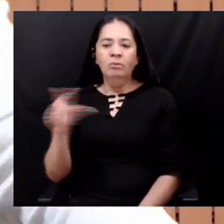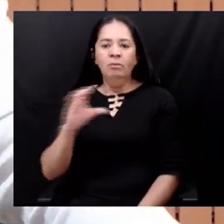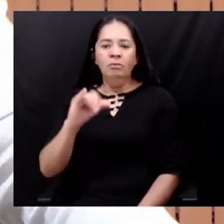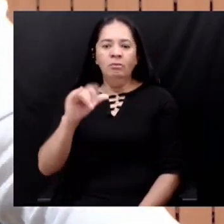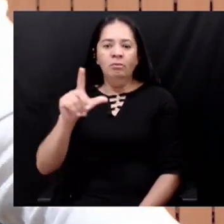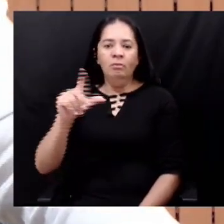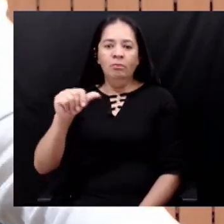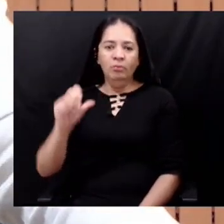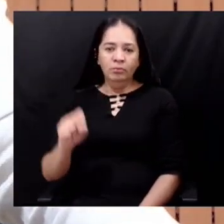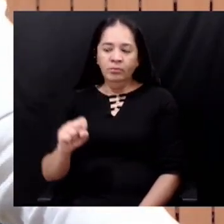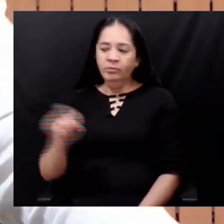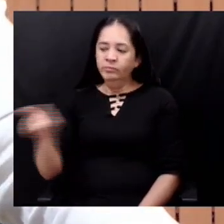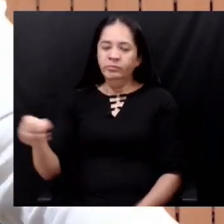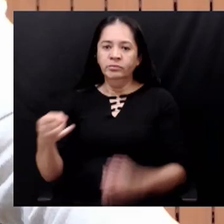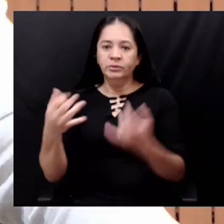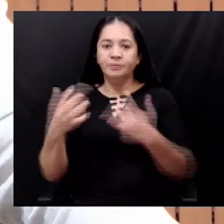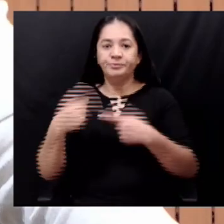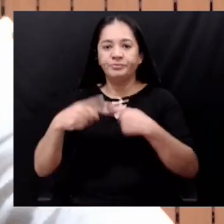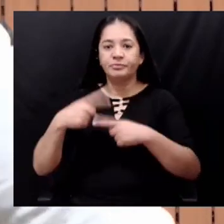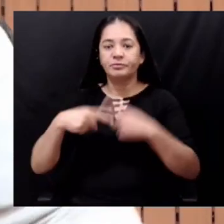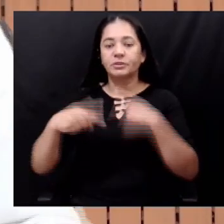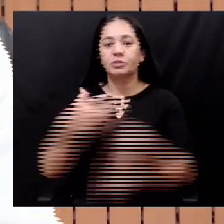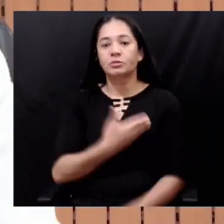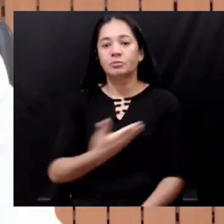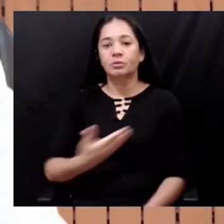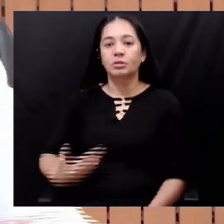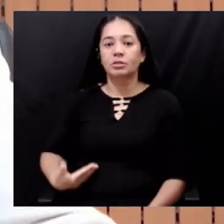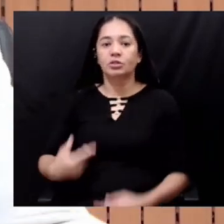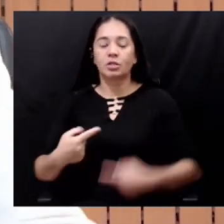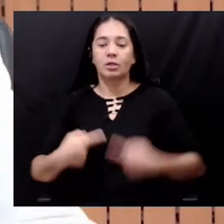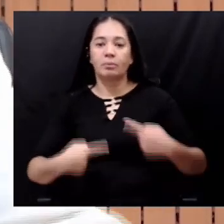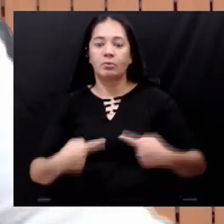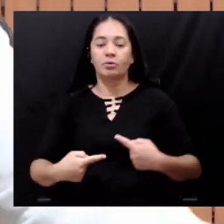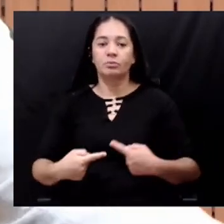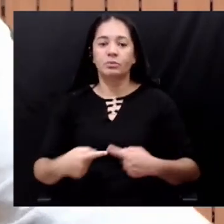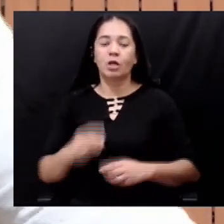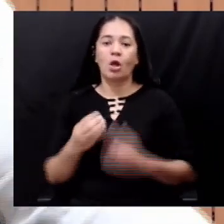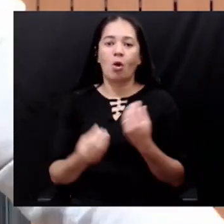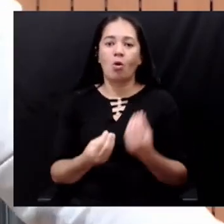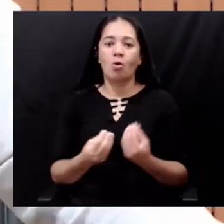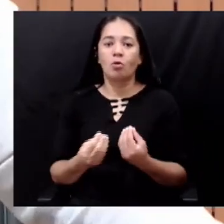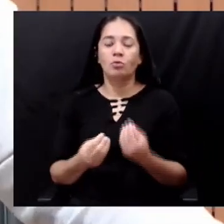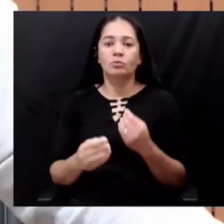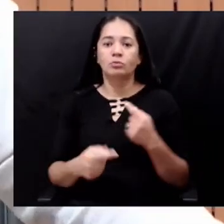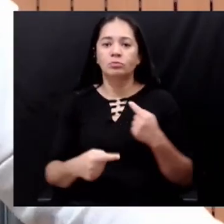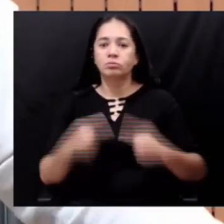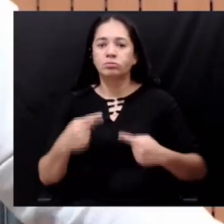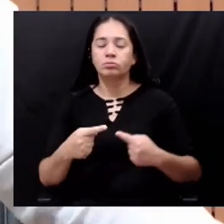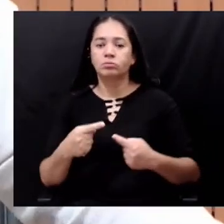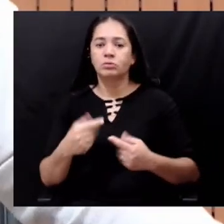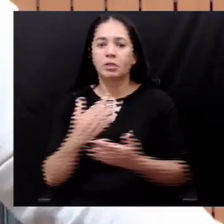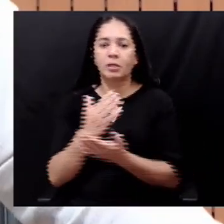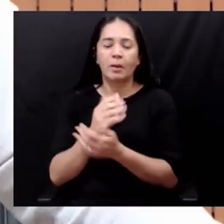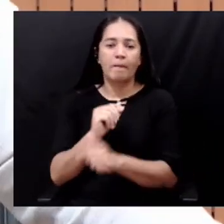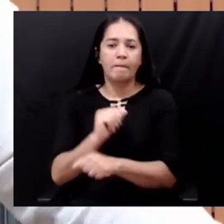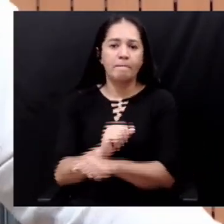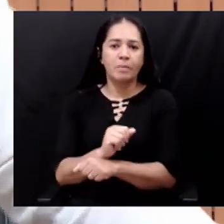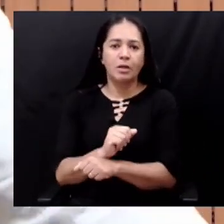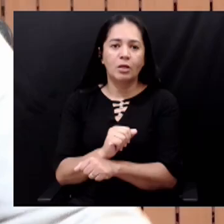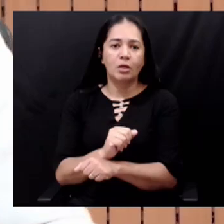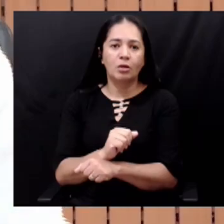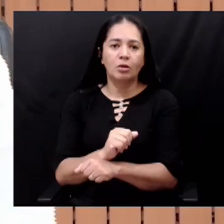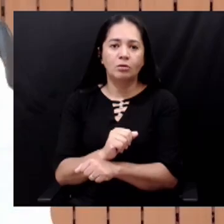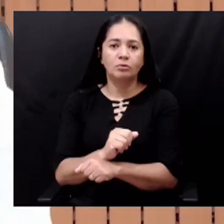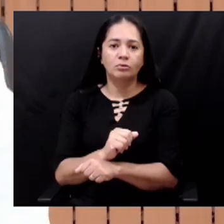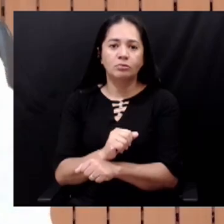das políticas públicas de ações afirmativas e de que maneira foi descontinuado o programa de diversidade na